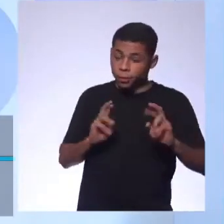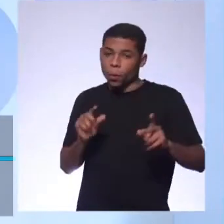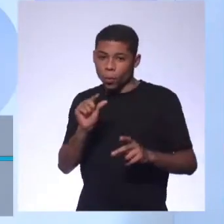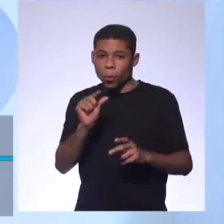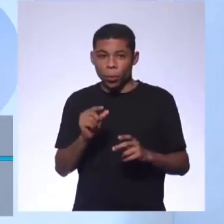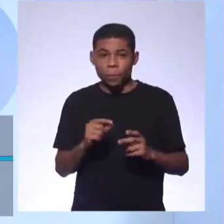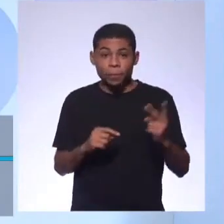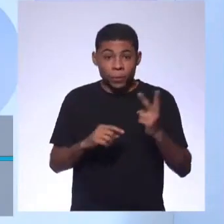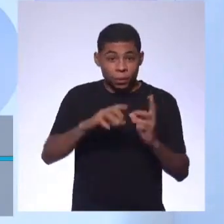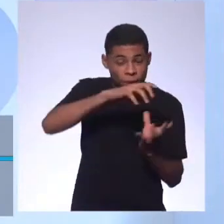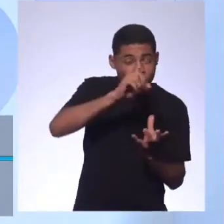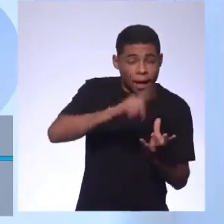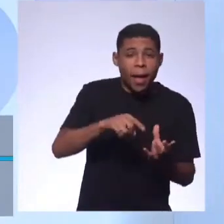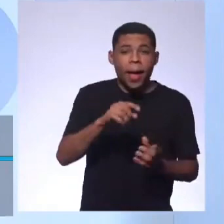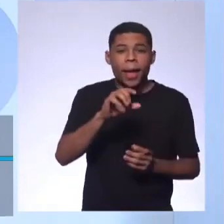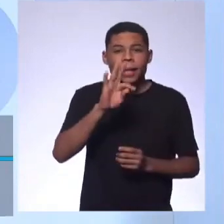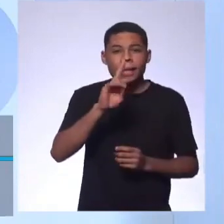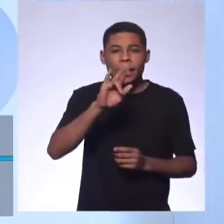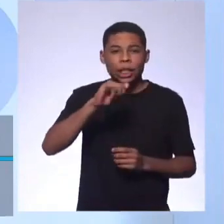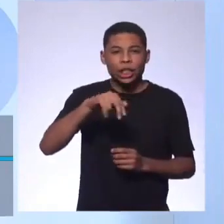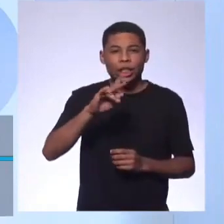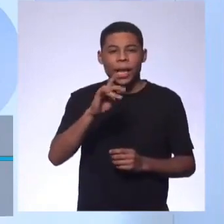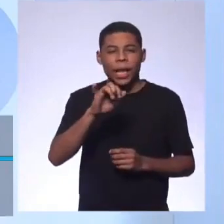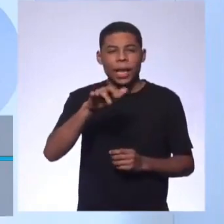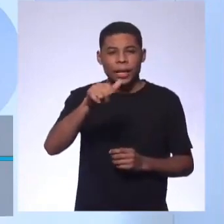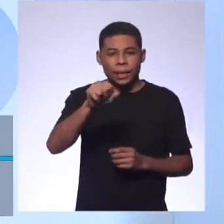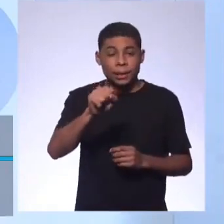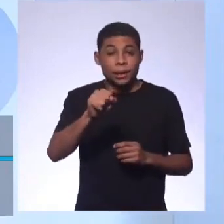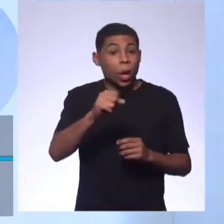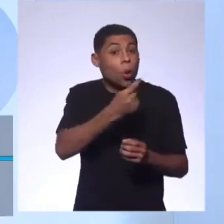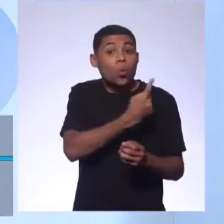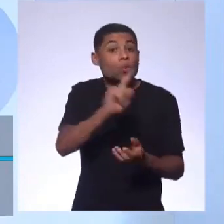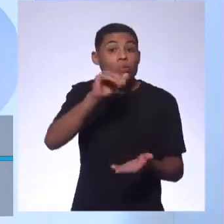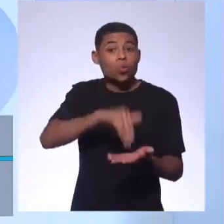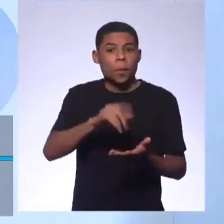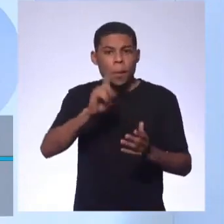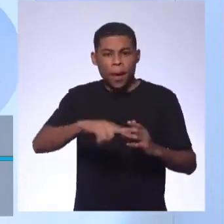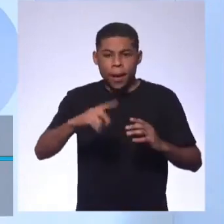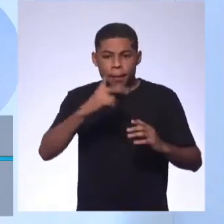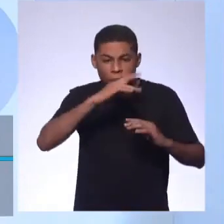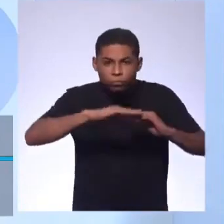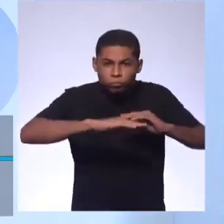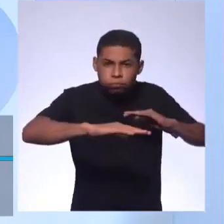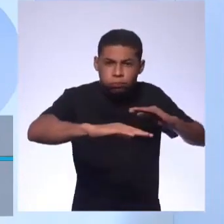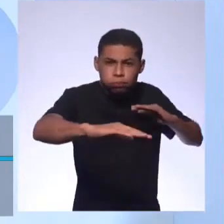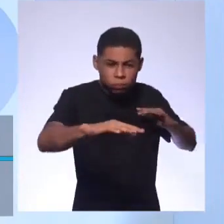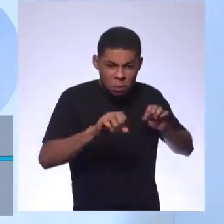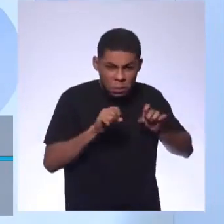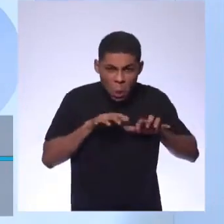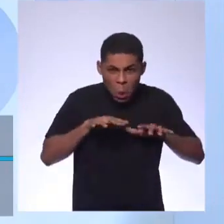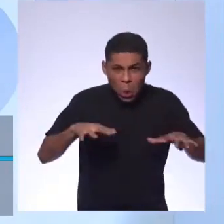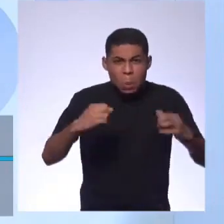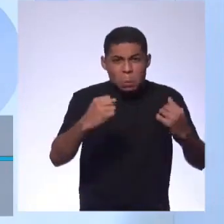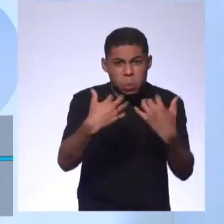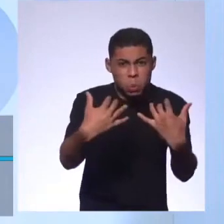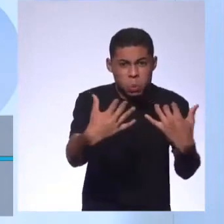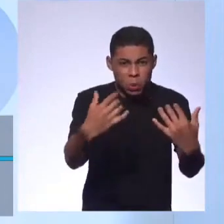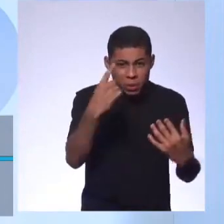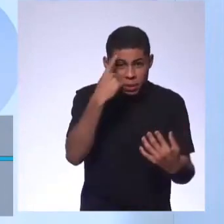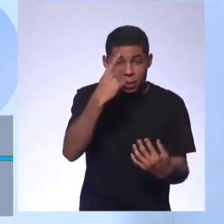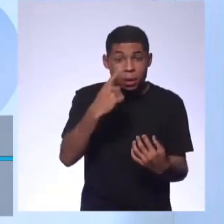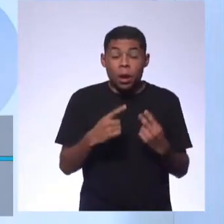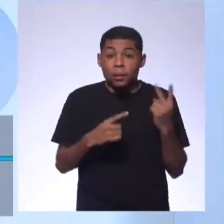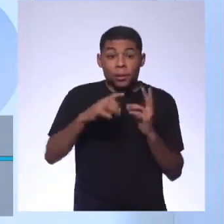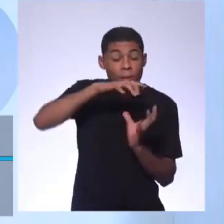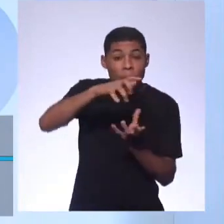última guerra de trincheiras, que a batalha ela acontecia no campo, entre aqueles envolvidos. A Segunda Guerra Mundial não.